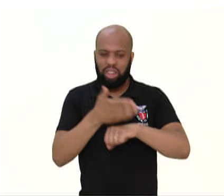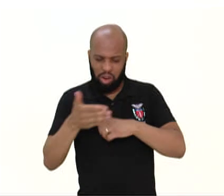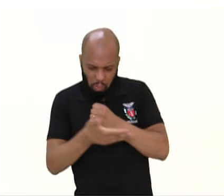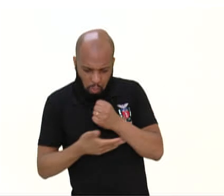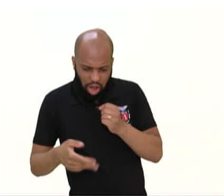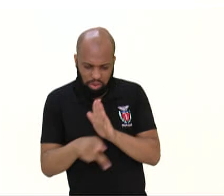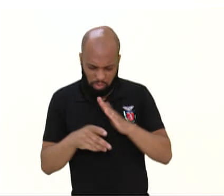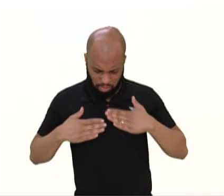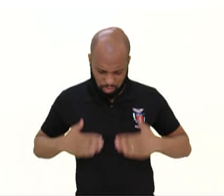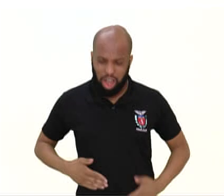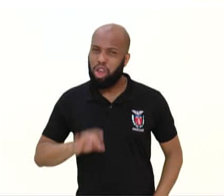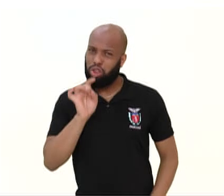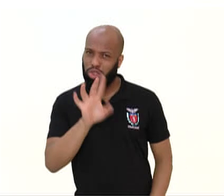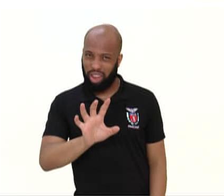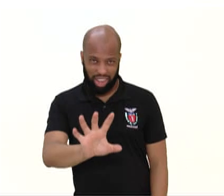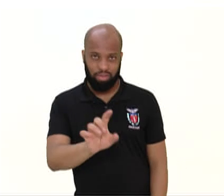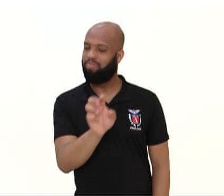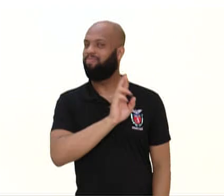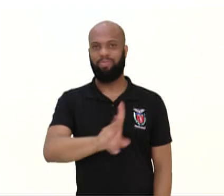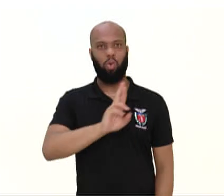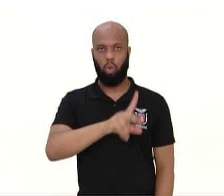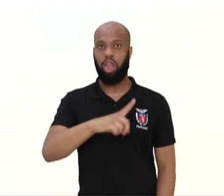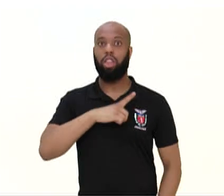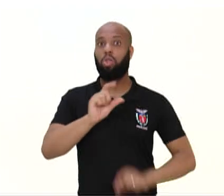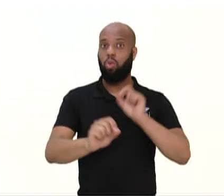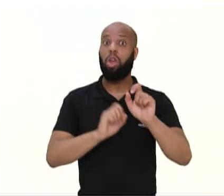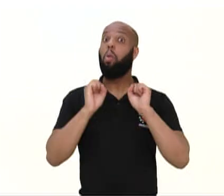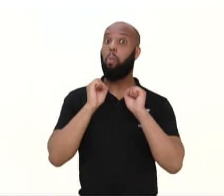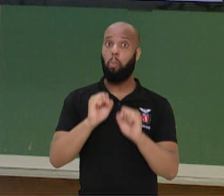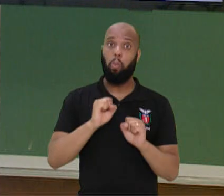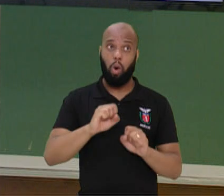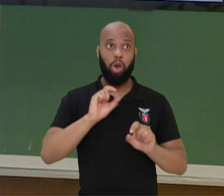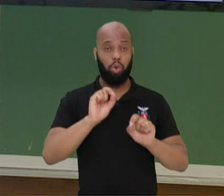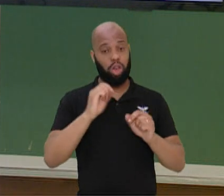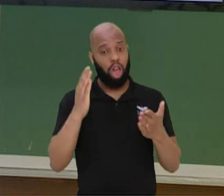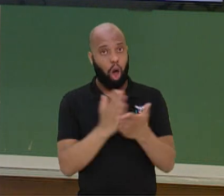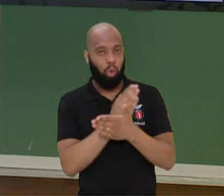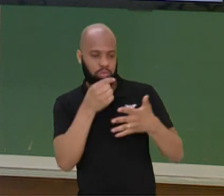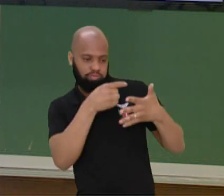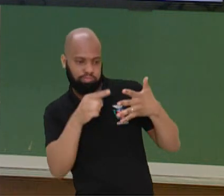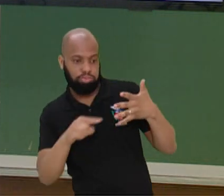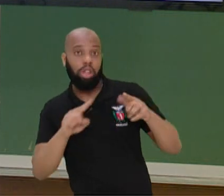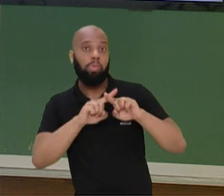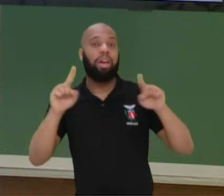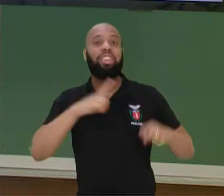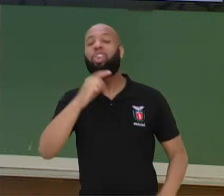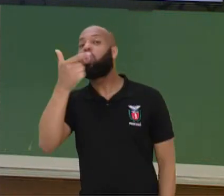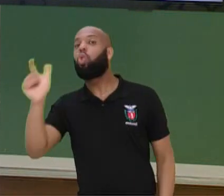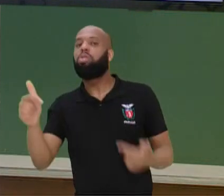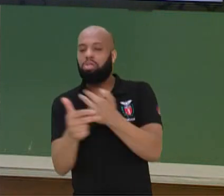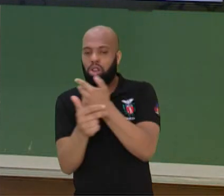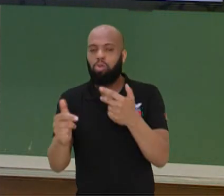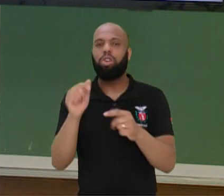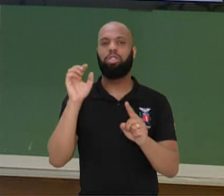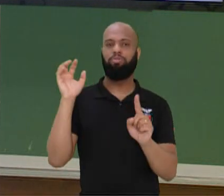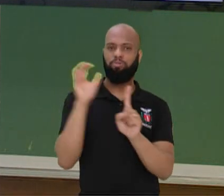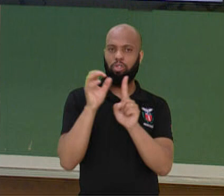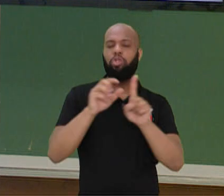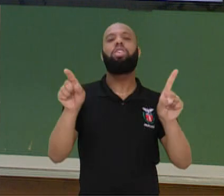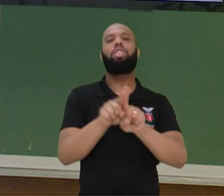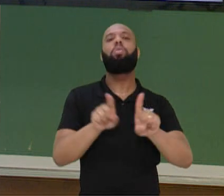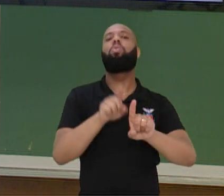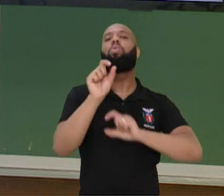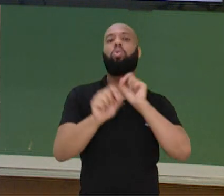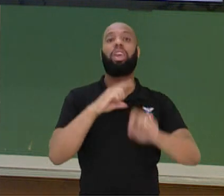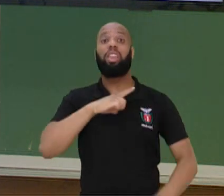basear apenas na aparência física da pessoa. Ela pode ser um dos elementos, mas tem outras variáveis, como foram apontadas aqui, que